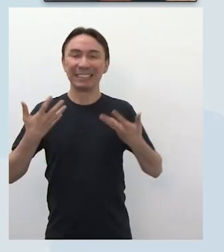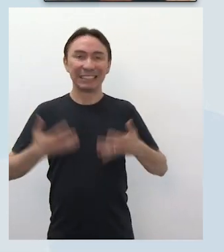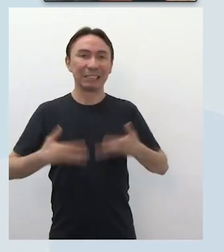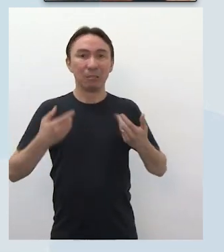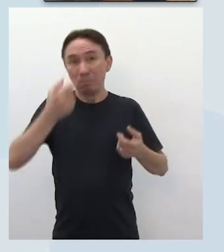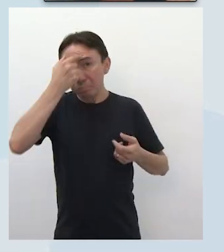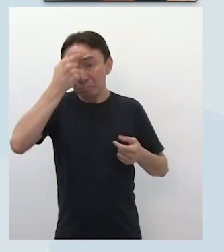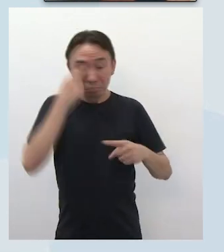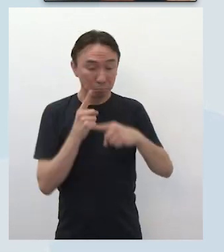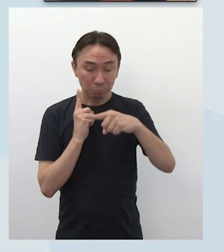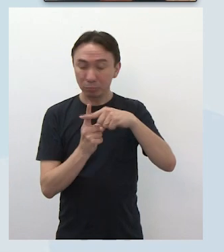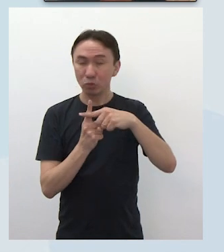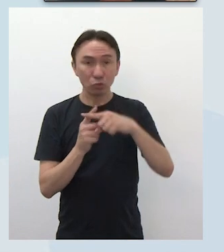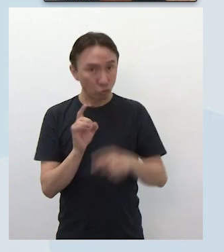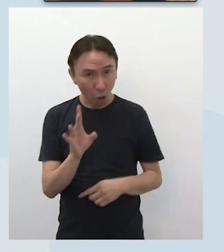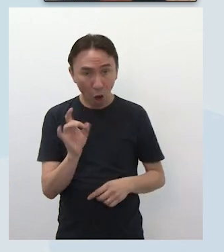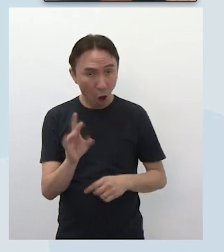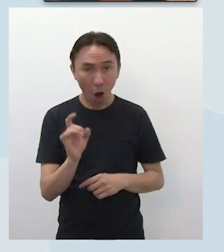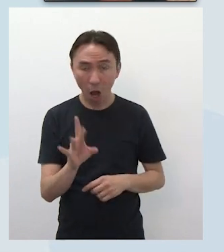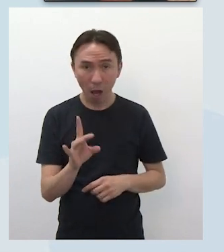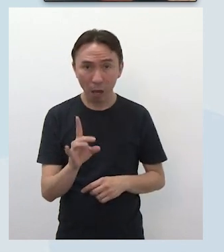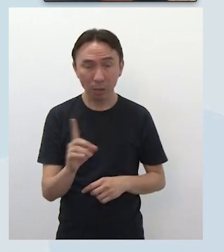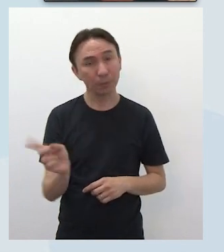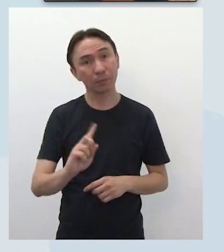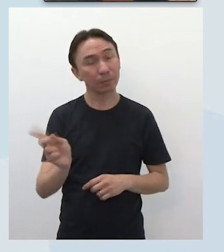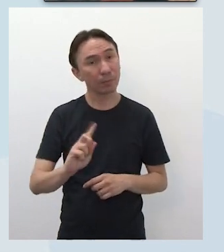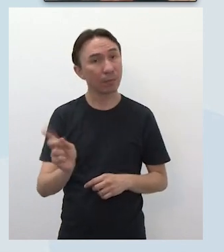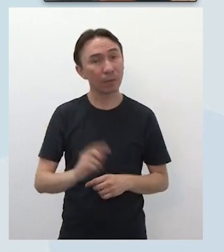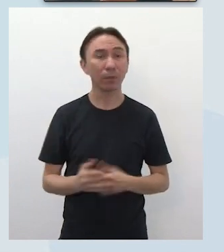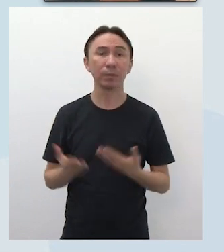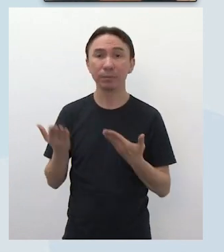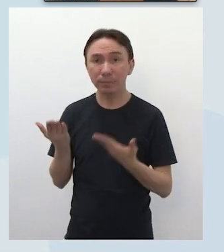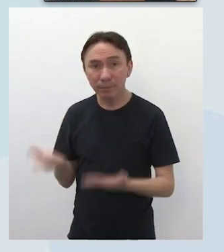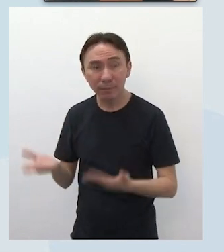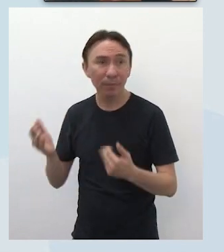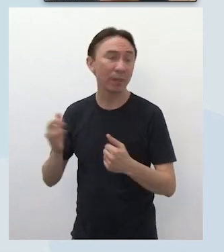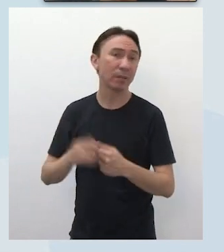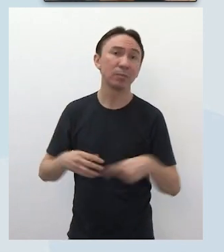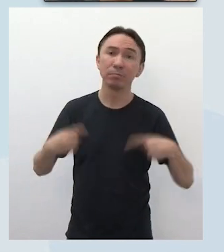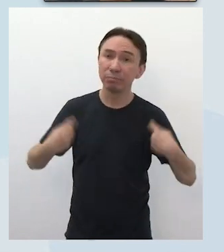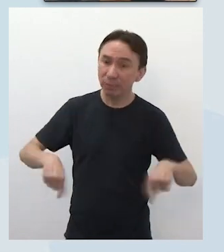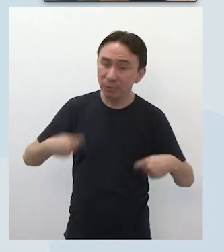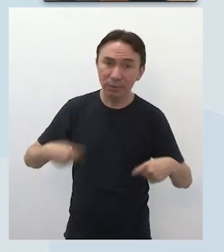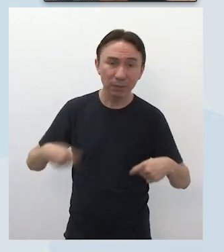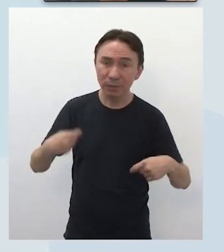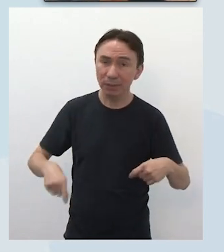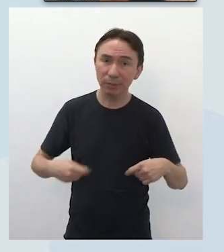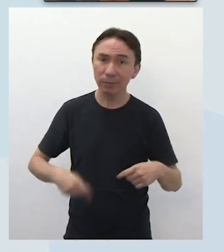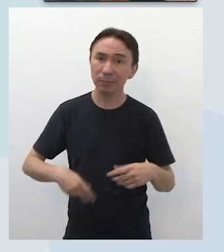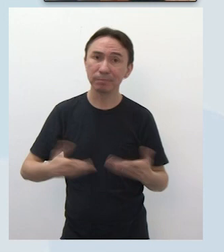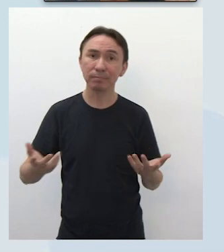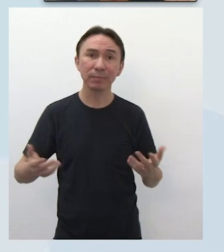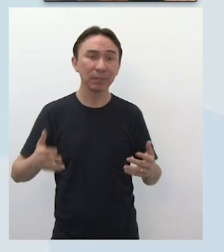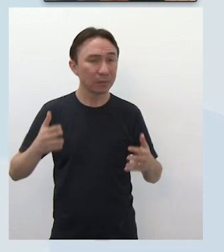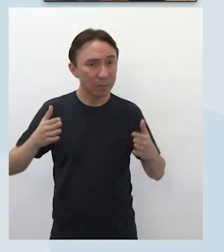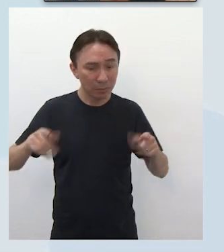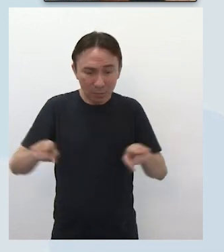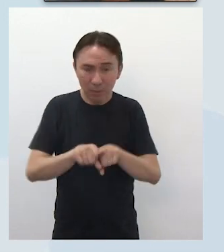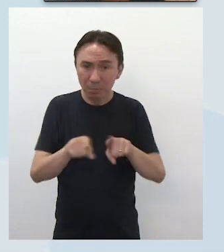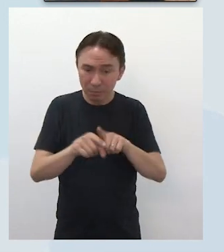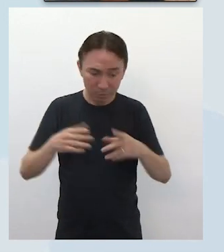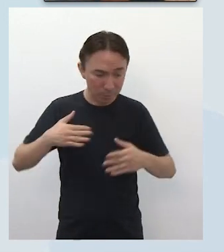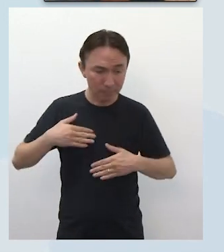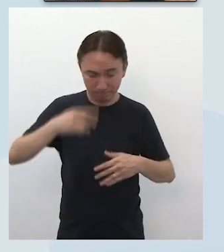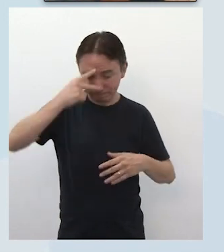fato, fazem diferença na vida em sociedade são aqueles que têm um autorrespeito bastante fortalecido. E